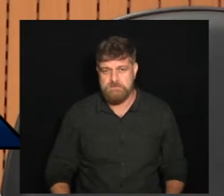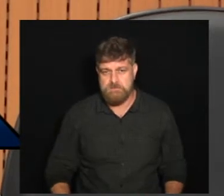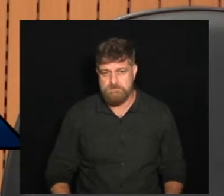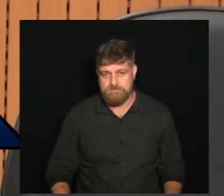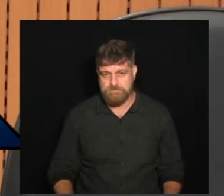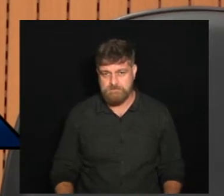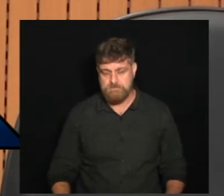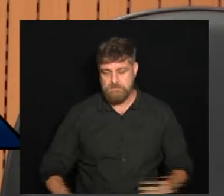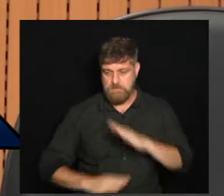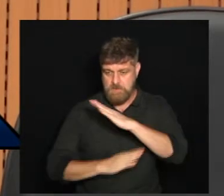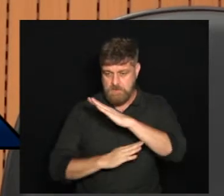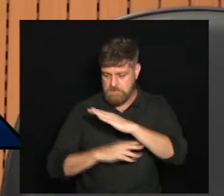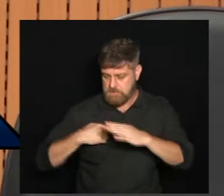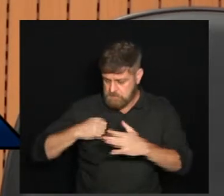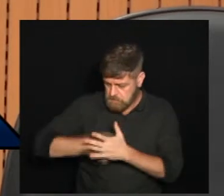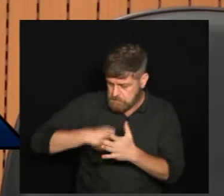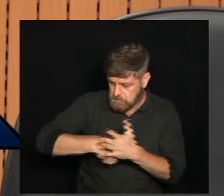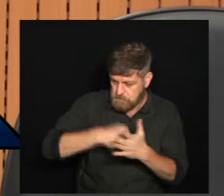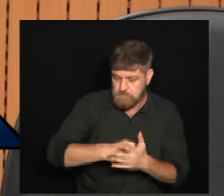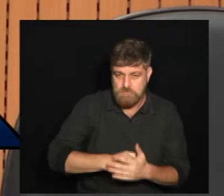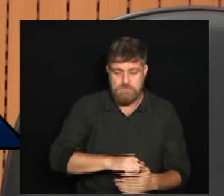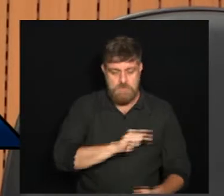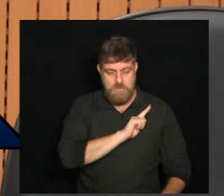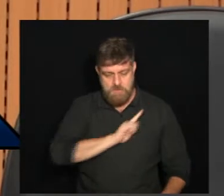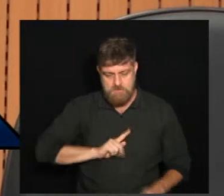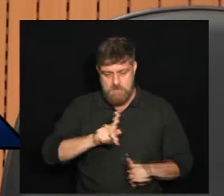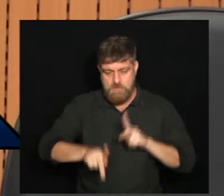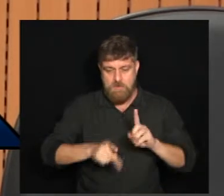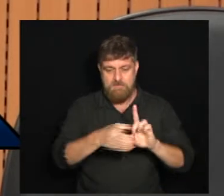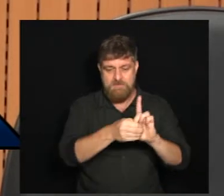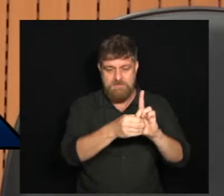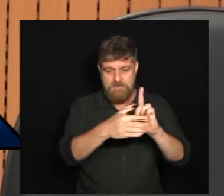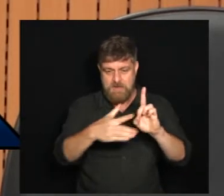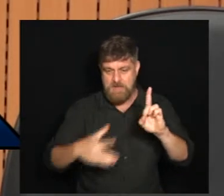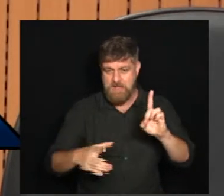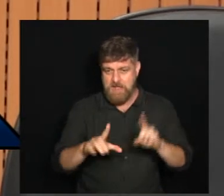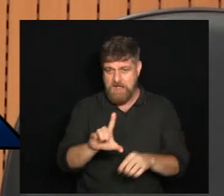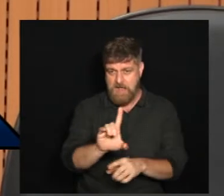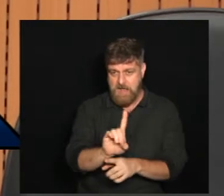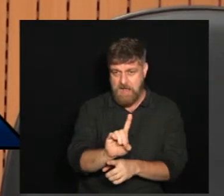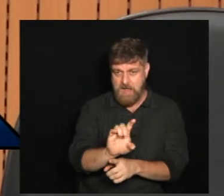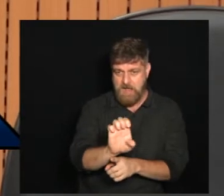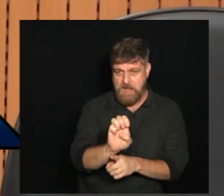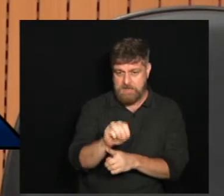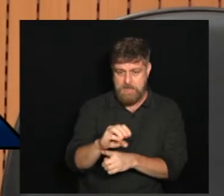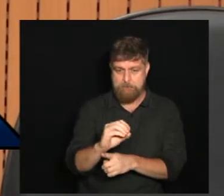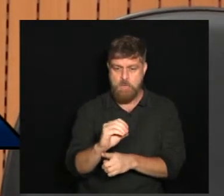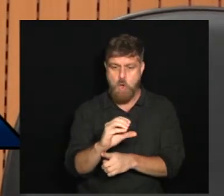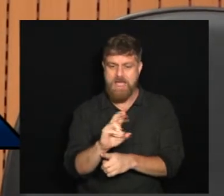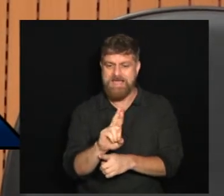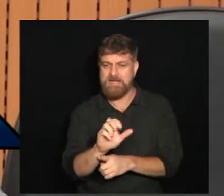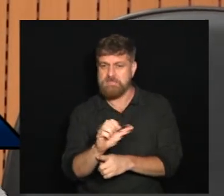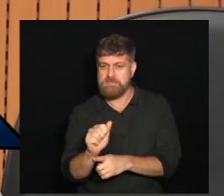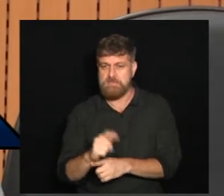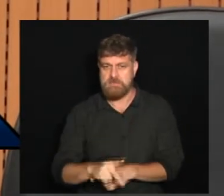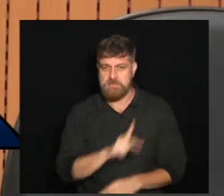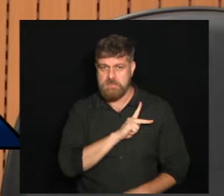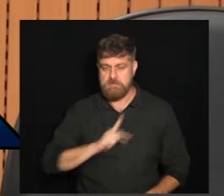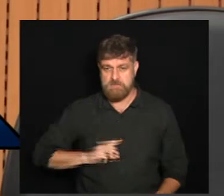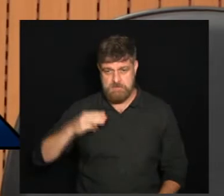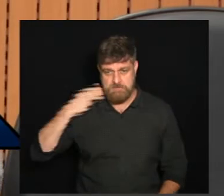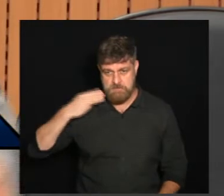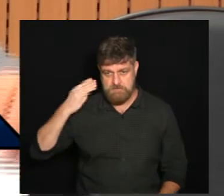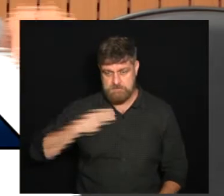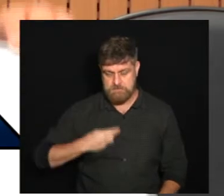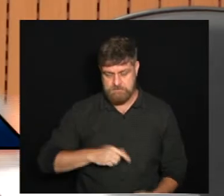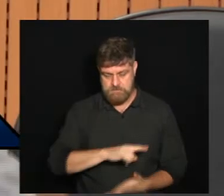que esta Casa de Leis defende com todas as suas forças e sem qual sequer existiria. Marcos Bernardelli, presidente